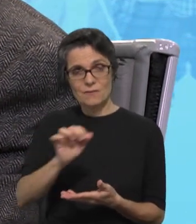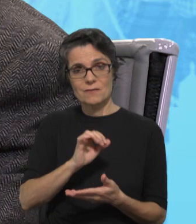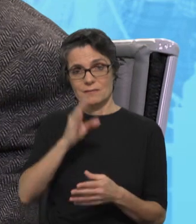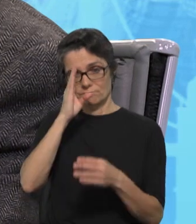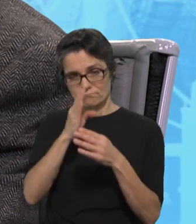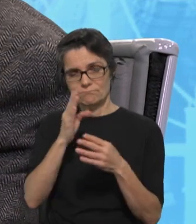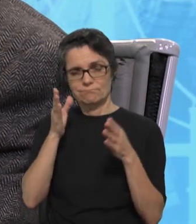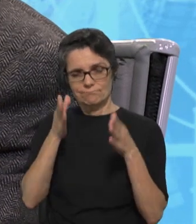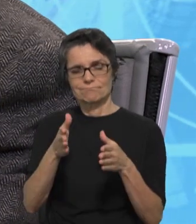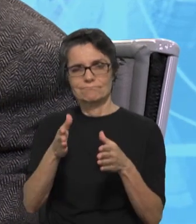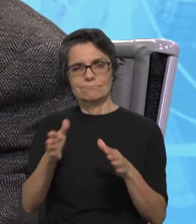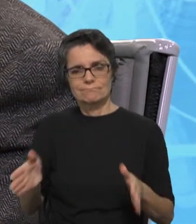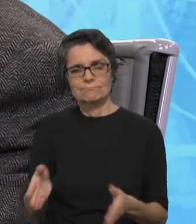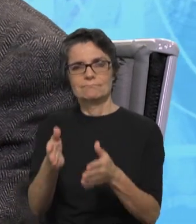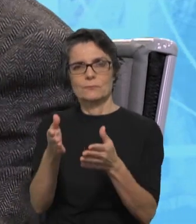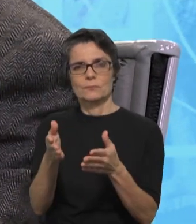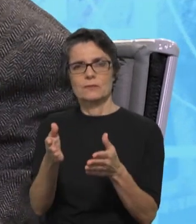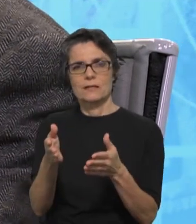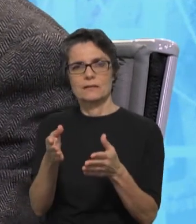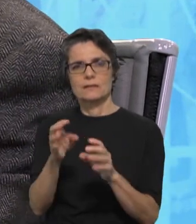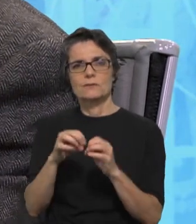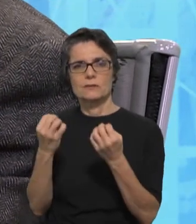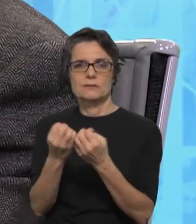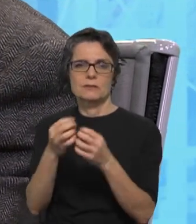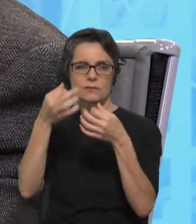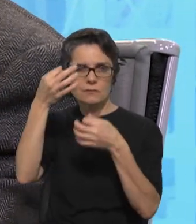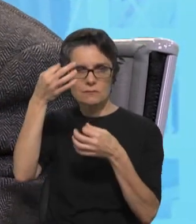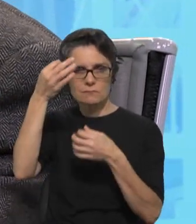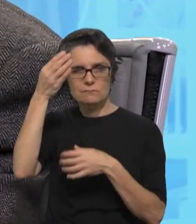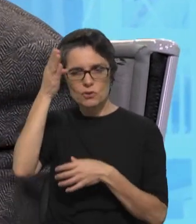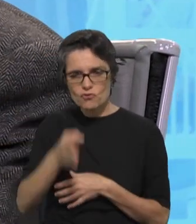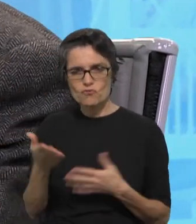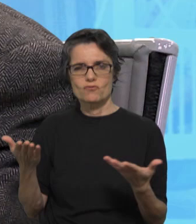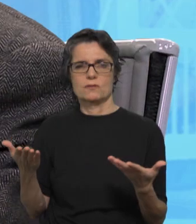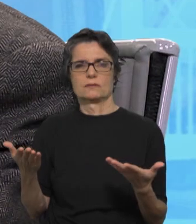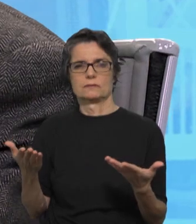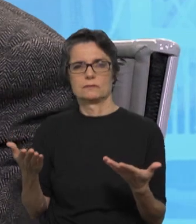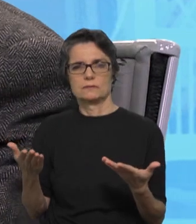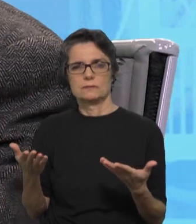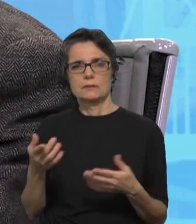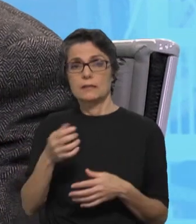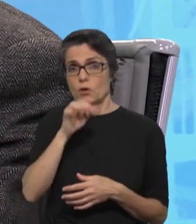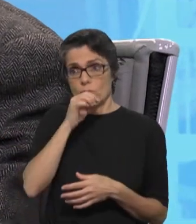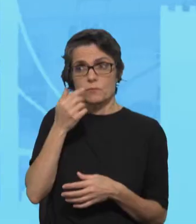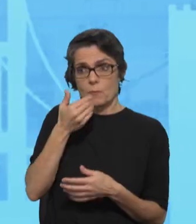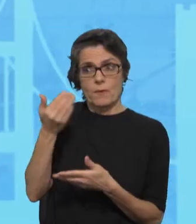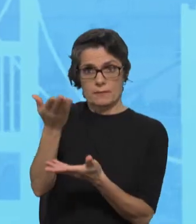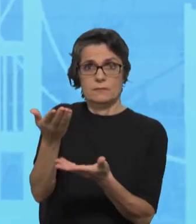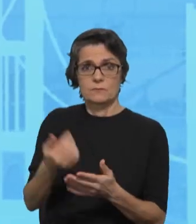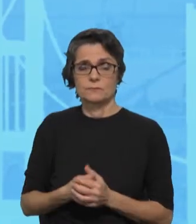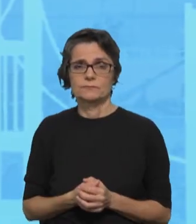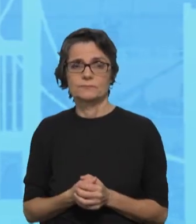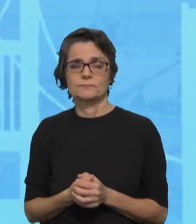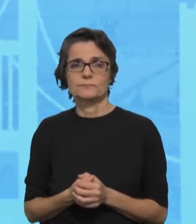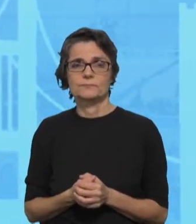empenhar na promoção de uma sociedade mais justa. Aliás, é o que os bispos pedem. Claro. Muito bem, Cônego